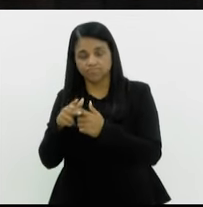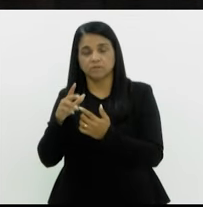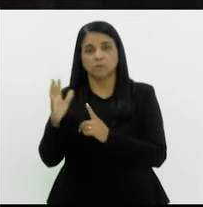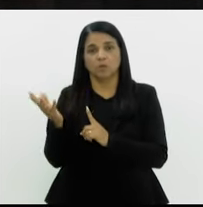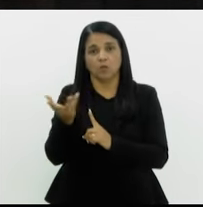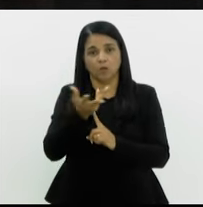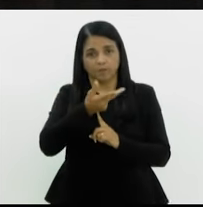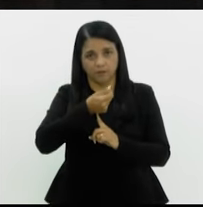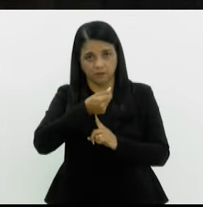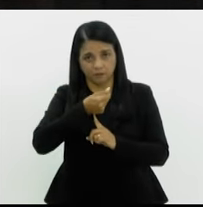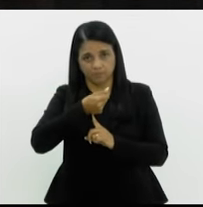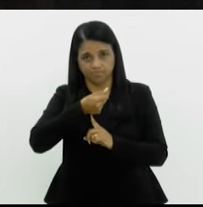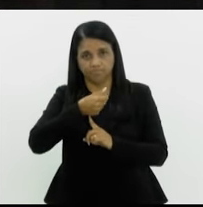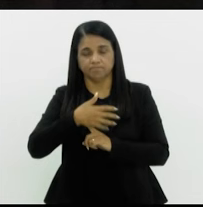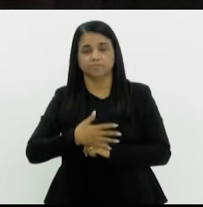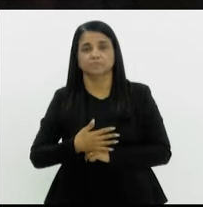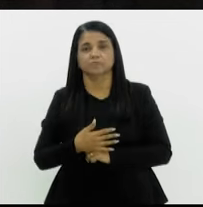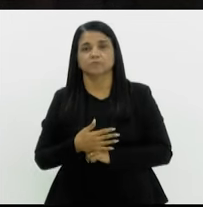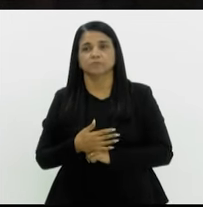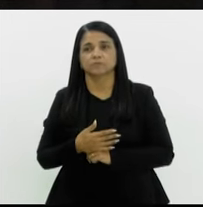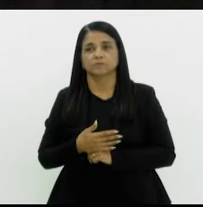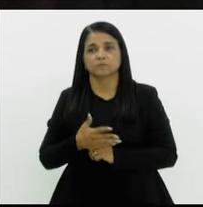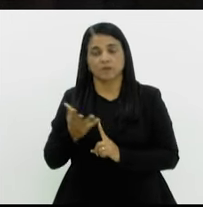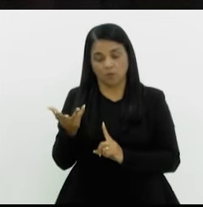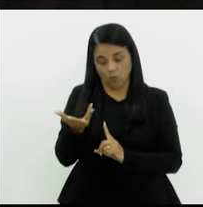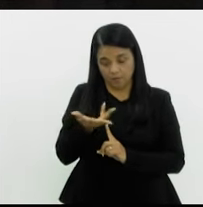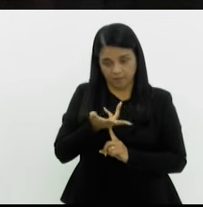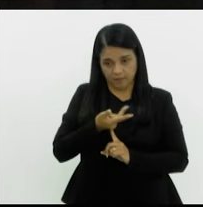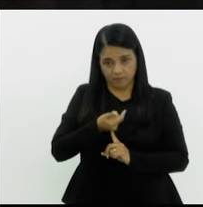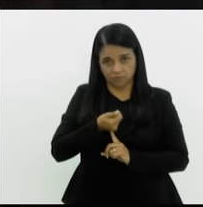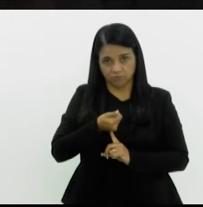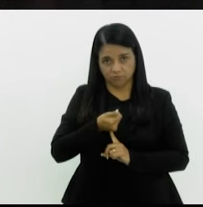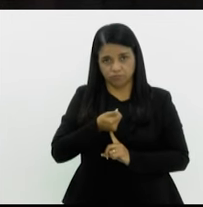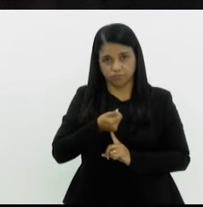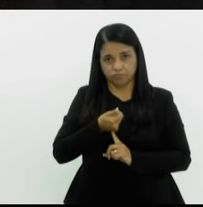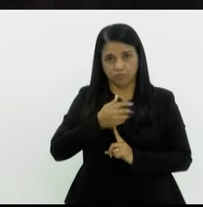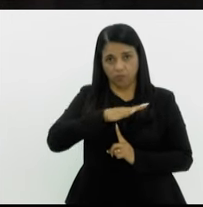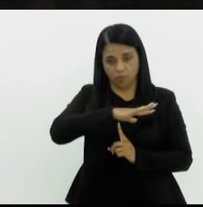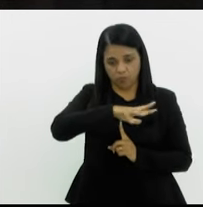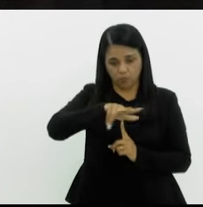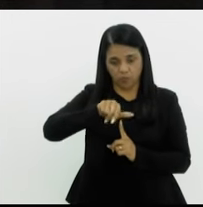ambientais. Esse TAC foi assinado em